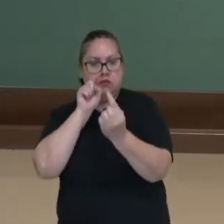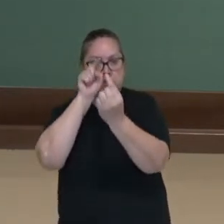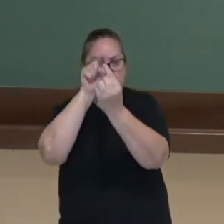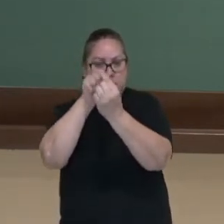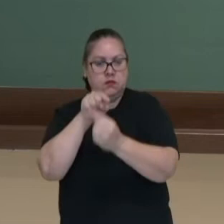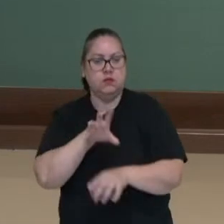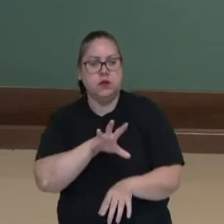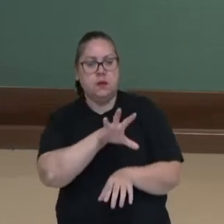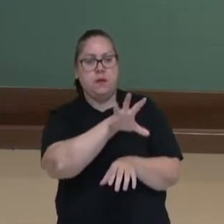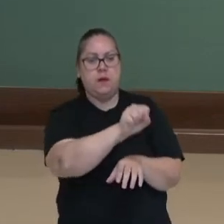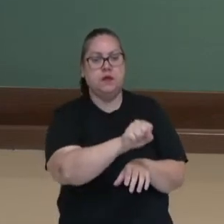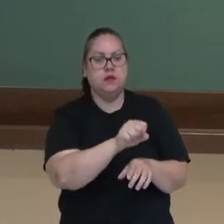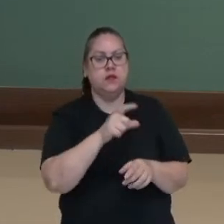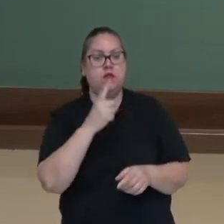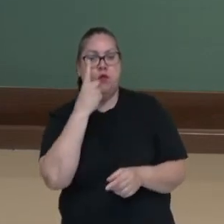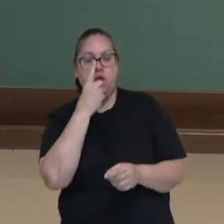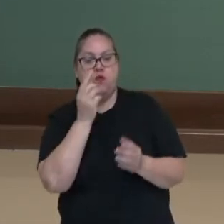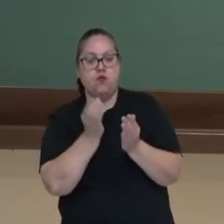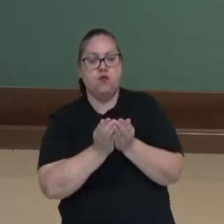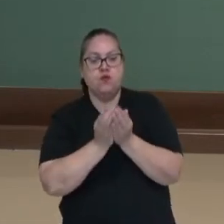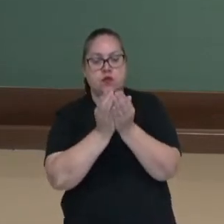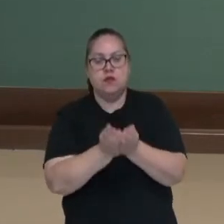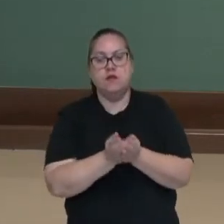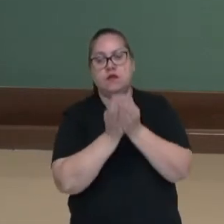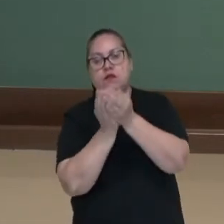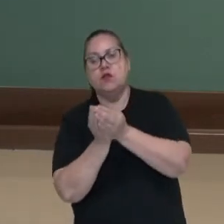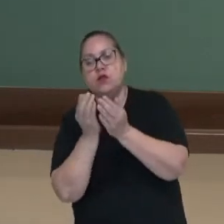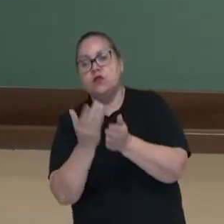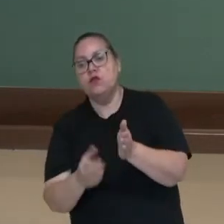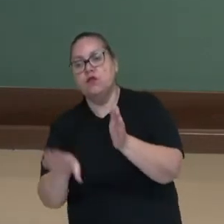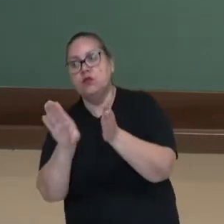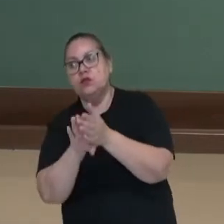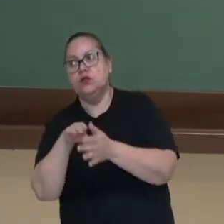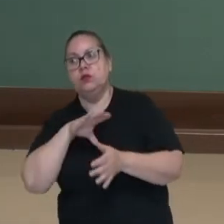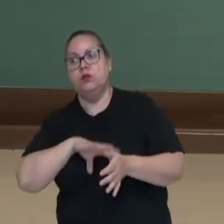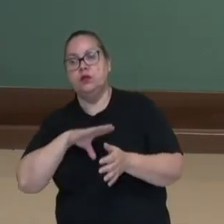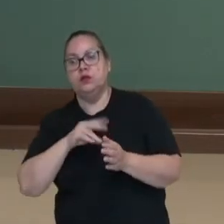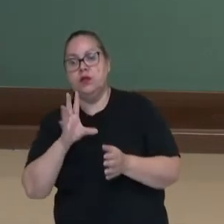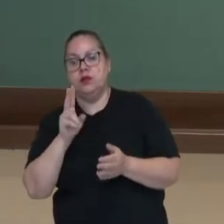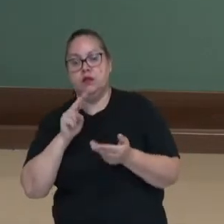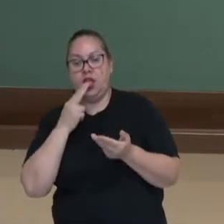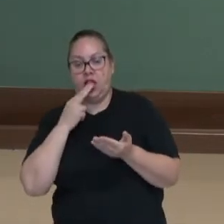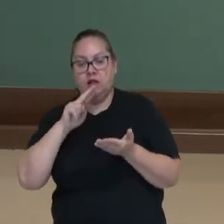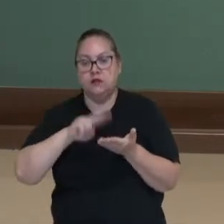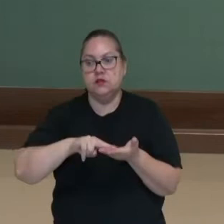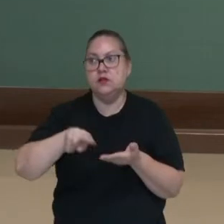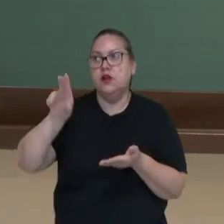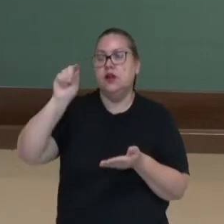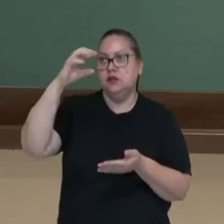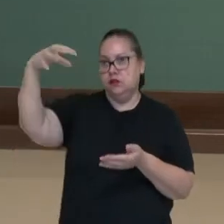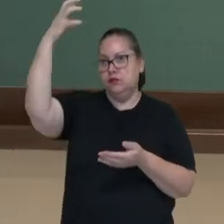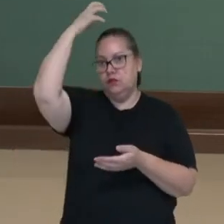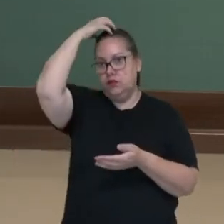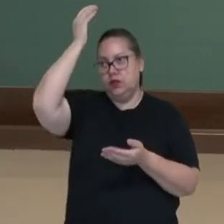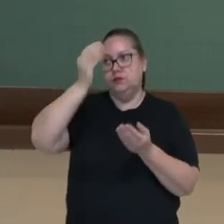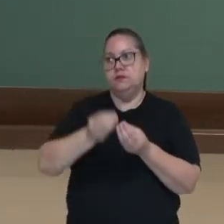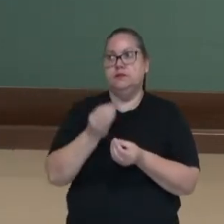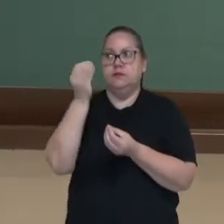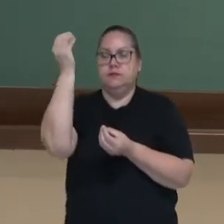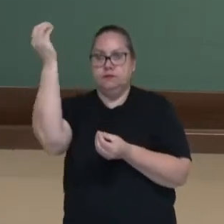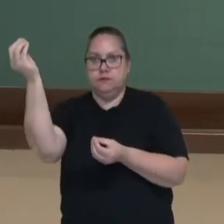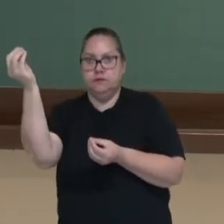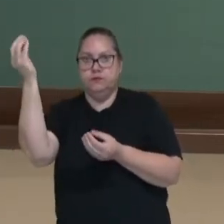ponto de um navio retornar antes do grupo, só para levar a carta de caminha ao rei de Portugal.